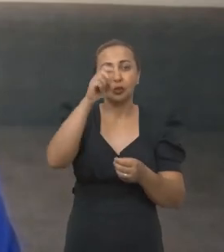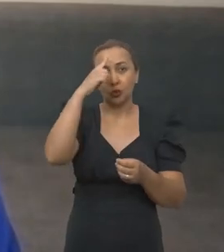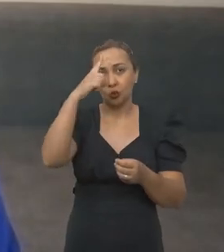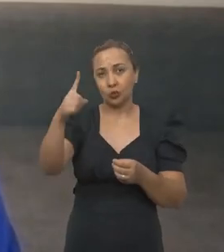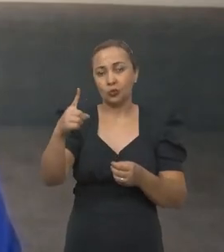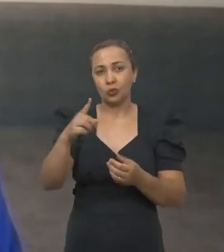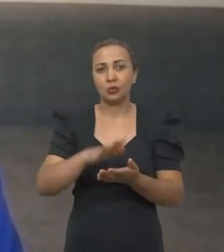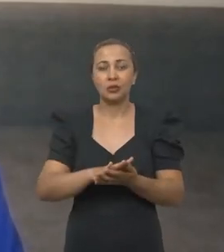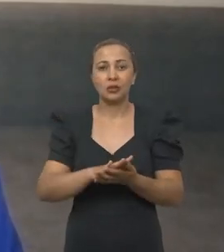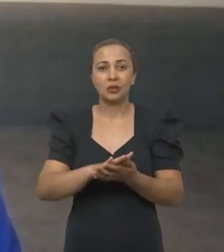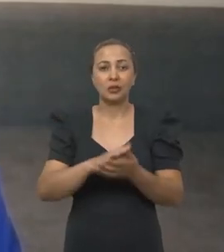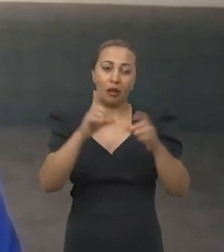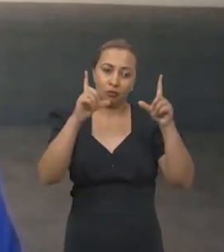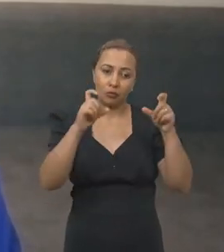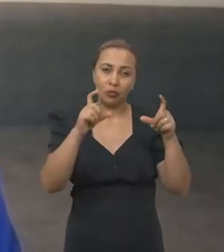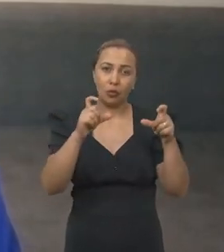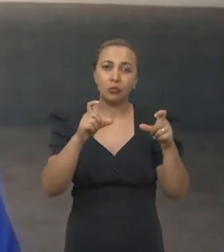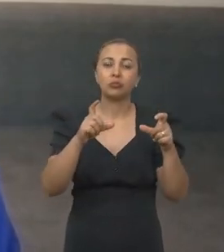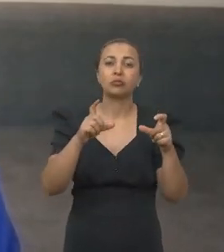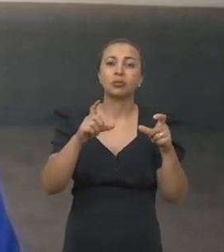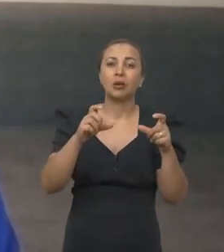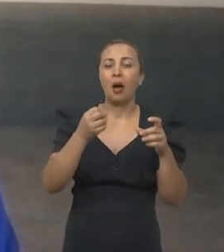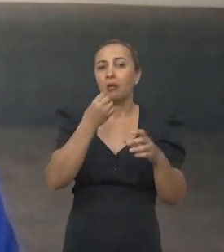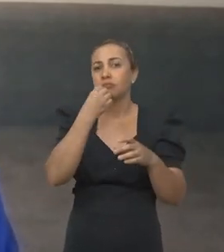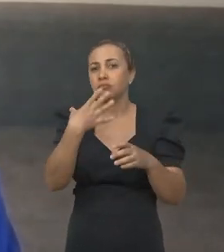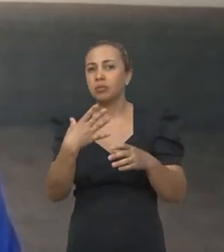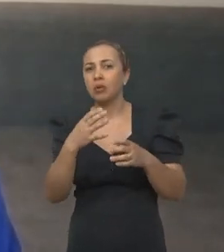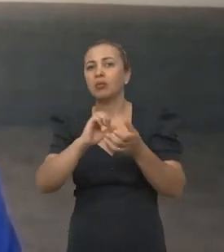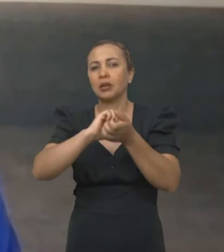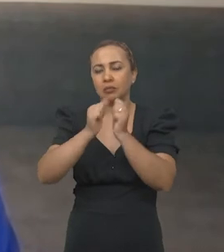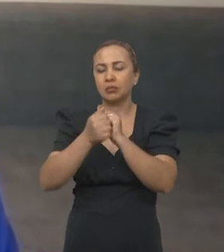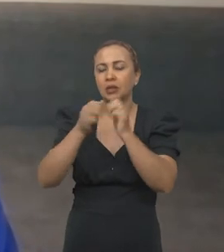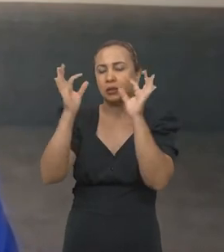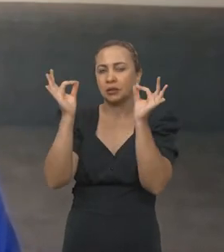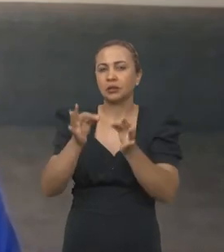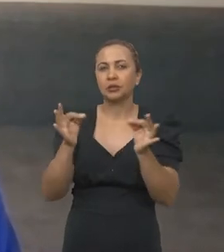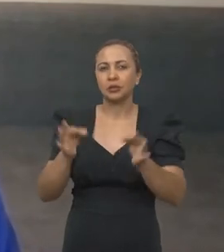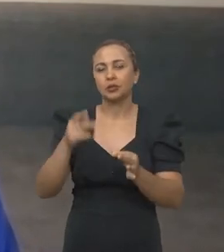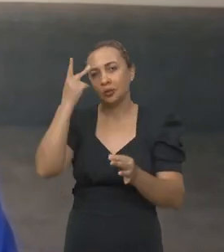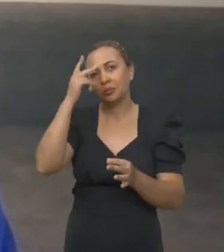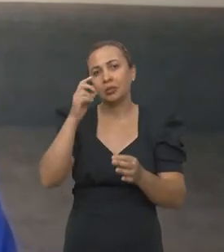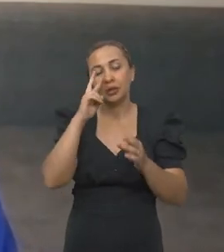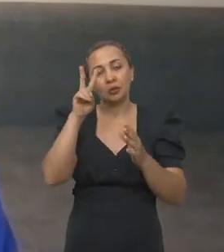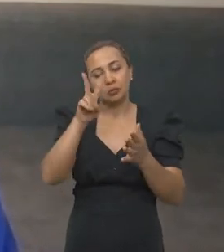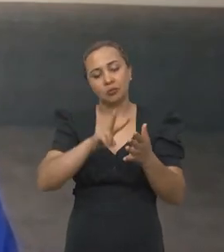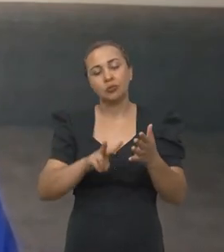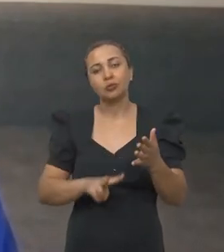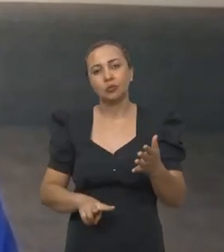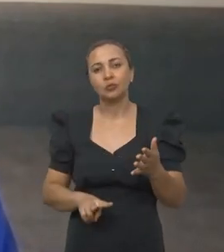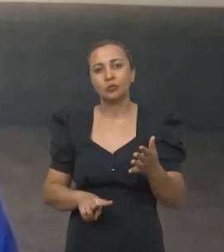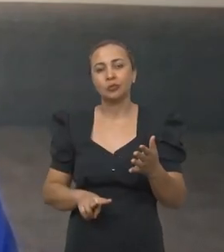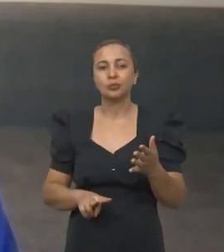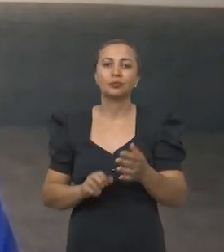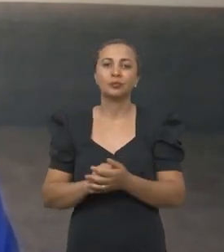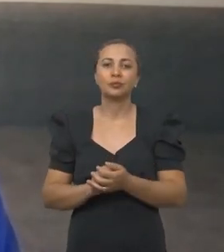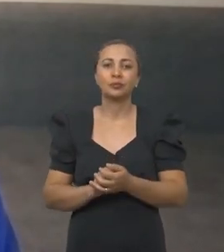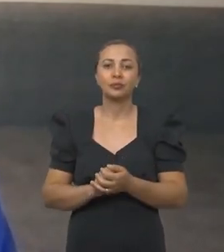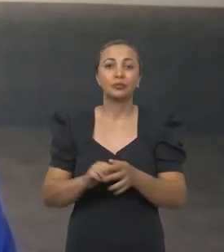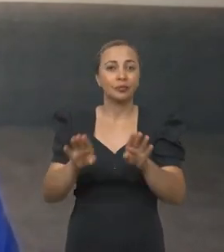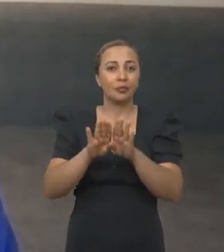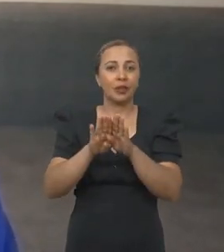5 dias então tratam de imagens bastante adequada e para este tipo de observação